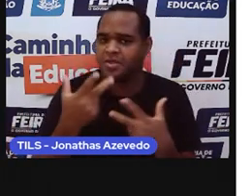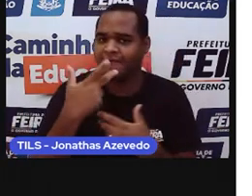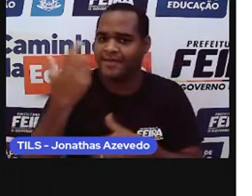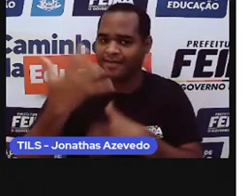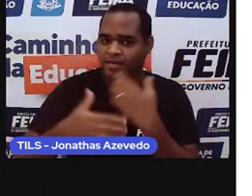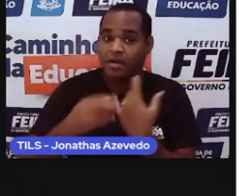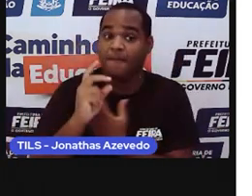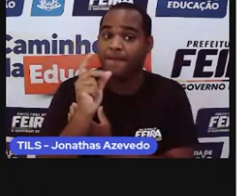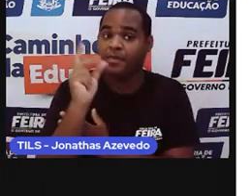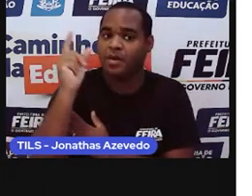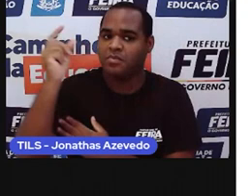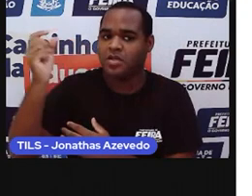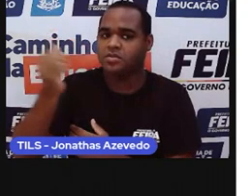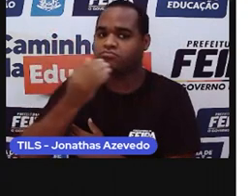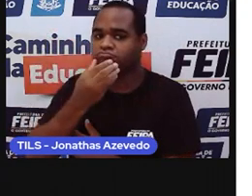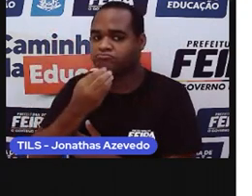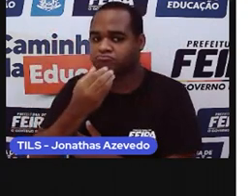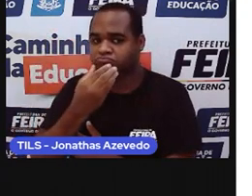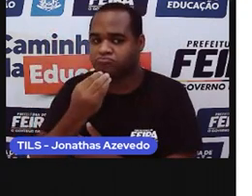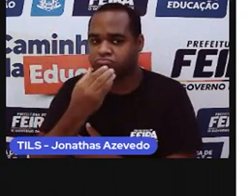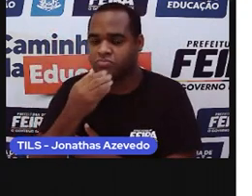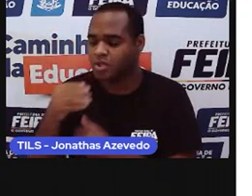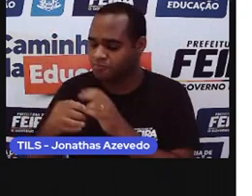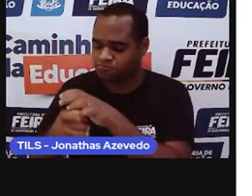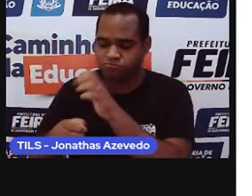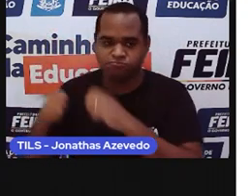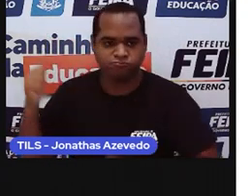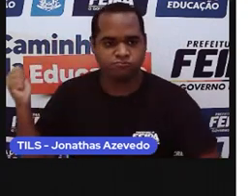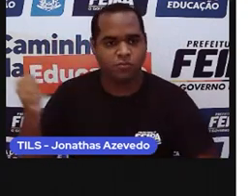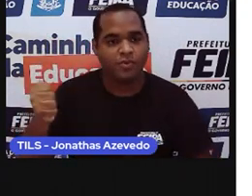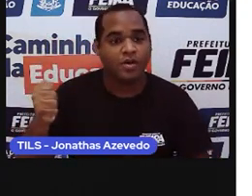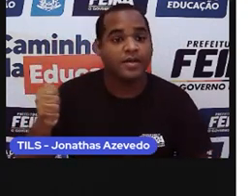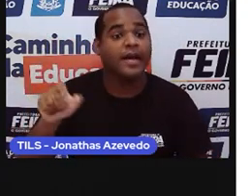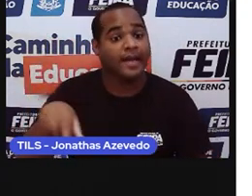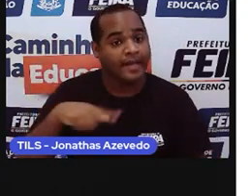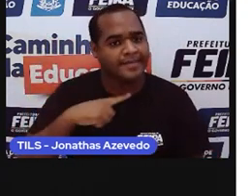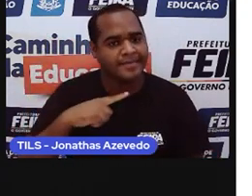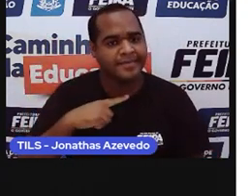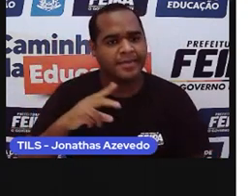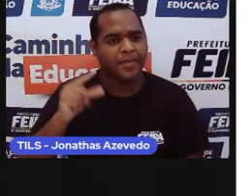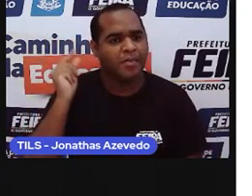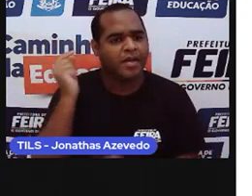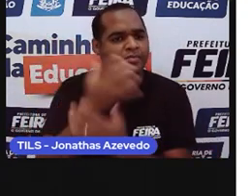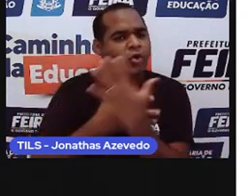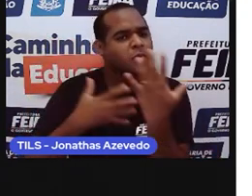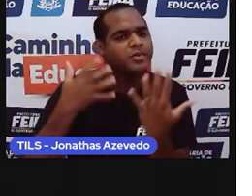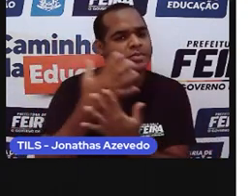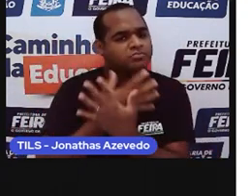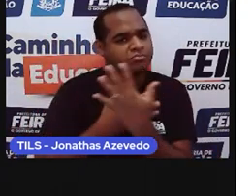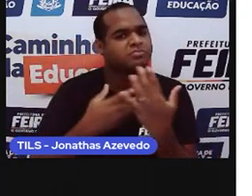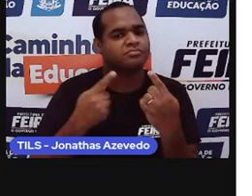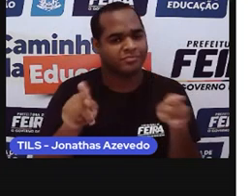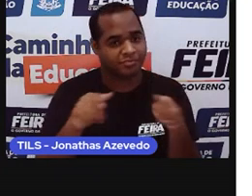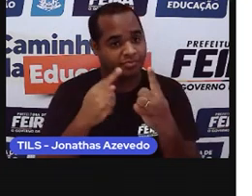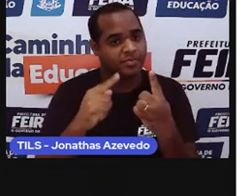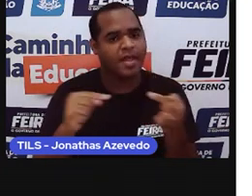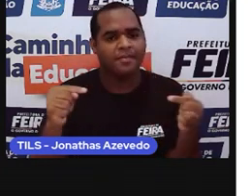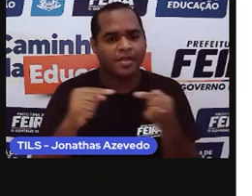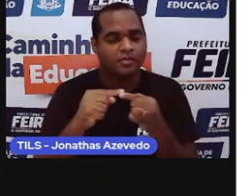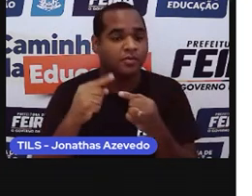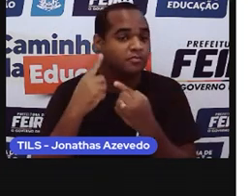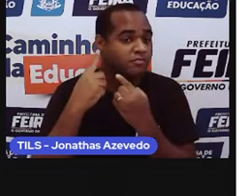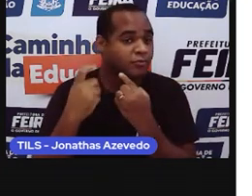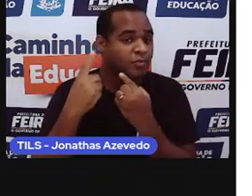homens das cavernas já se produzia música e esses sons e esses ritmos